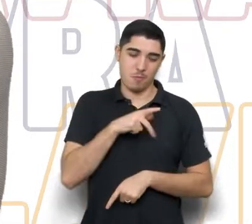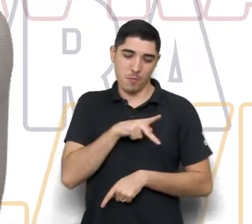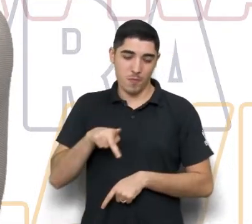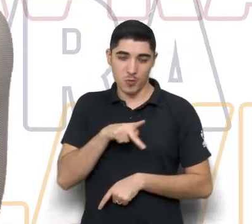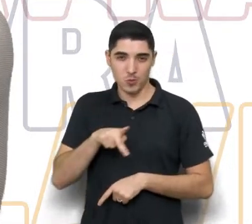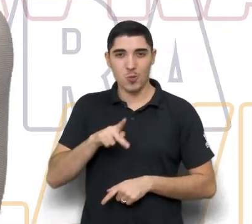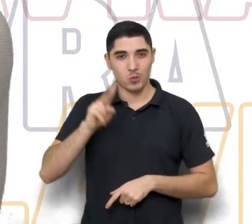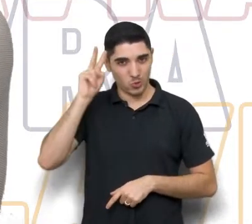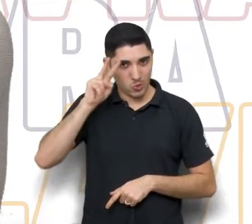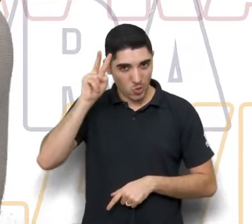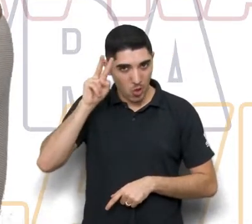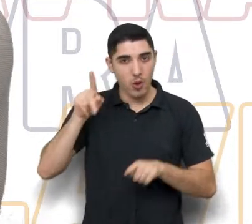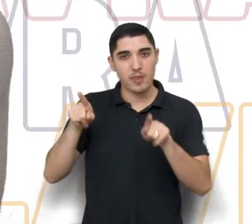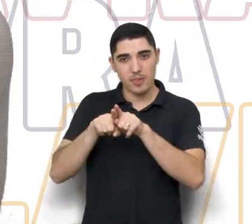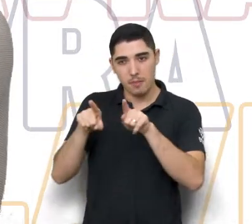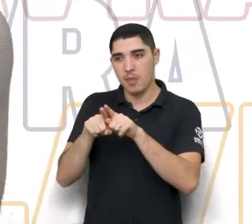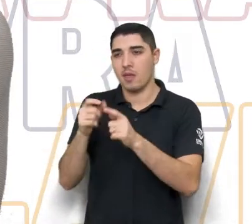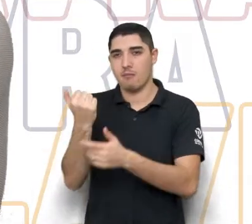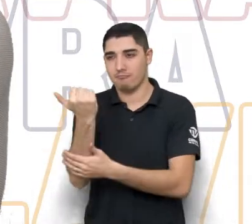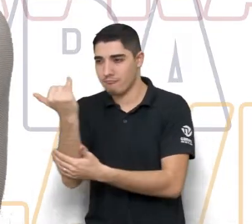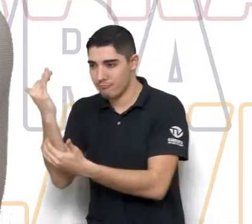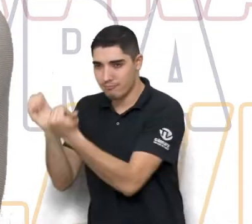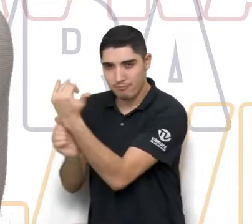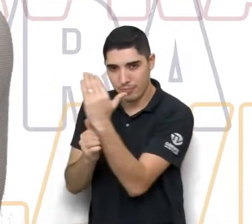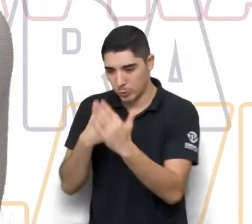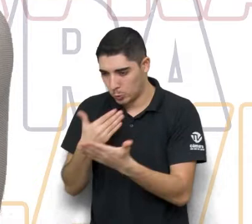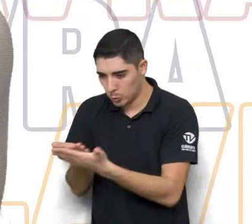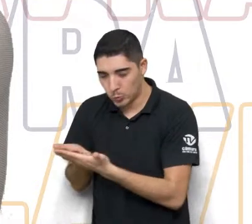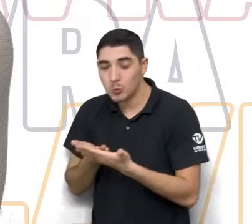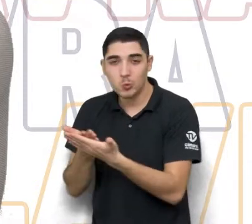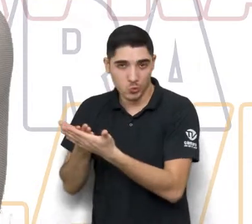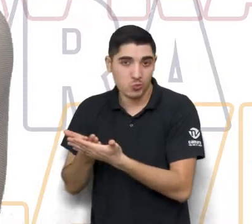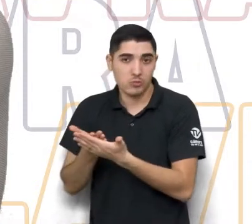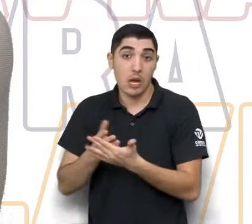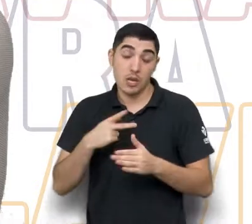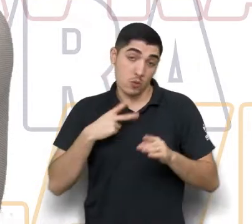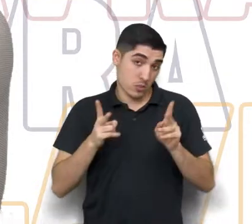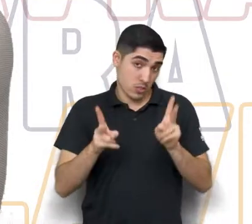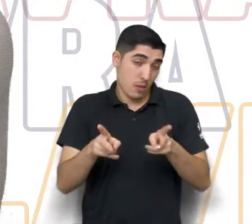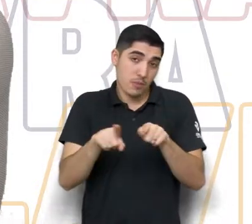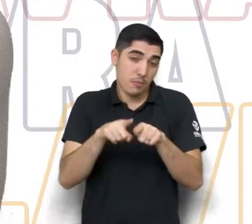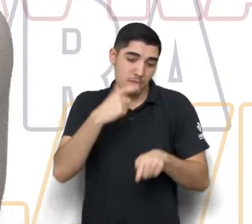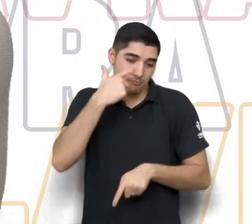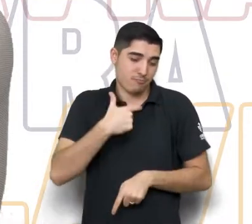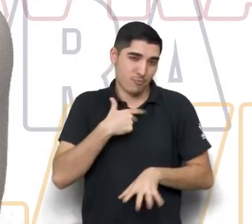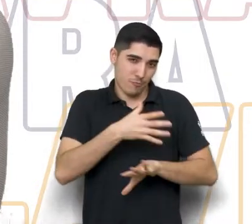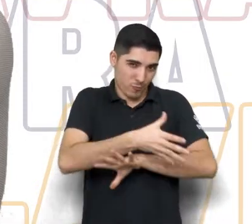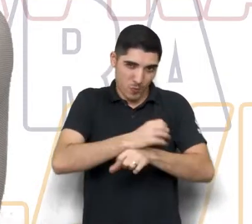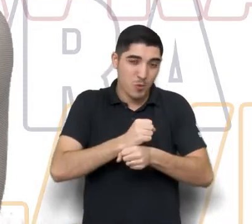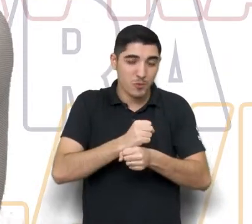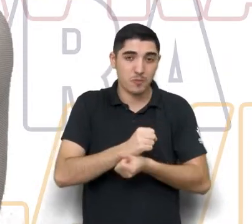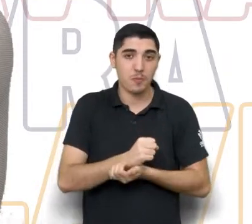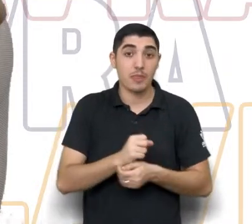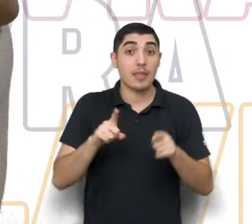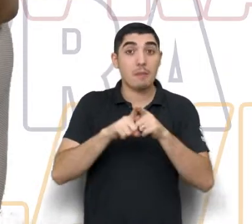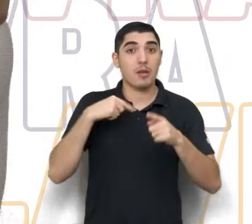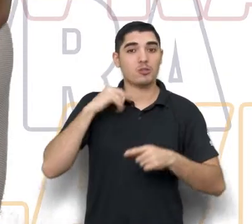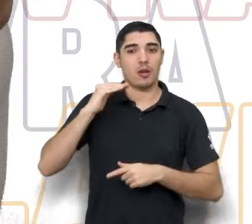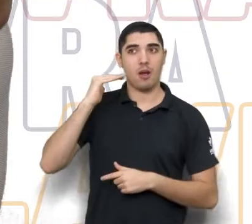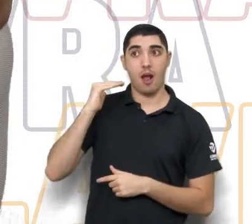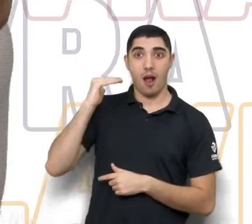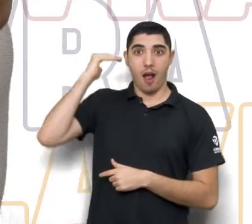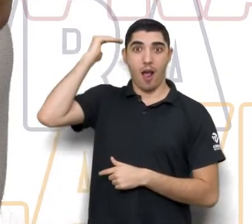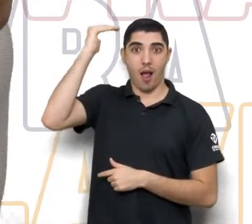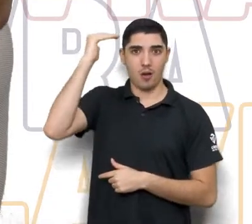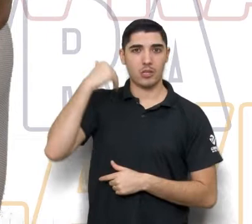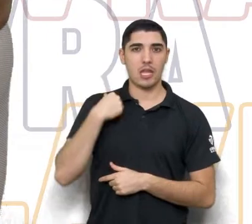professor, né, de história, sou ambientalista, então em muitos momentos eu faço as minhas intervenções públicas, né? E aí, como evidentemente também sou